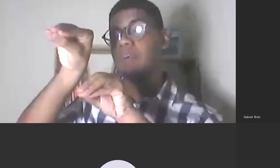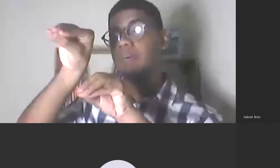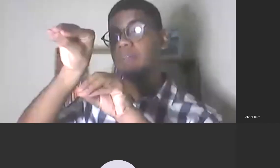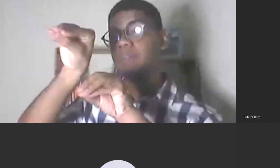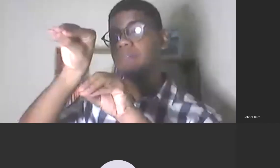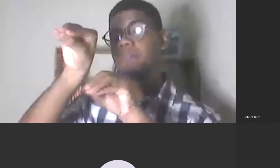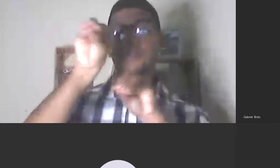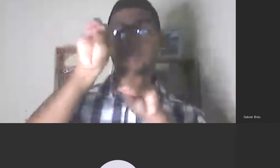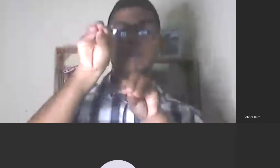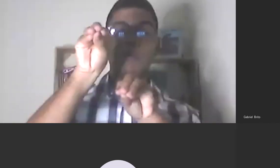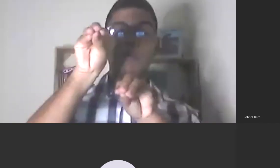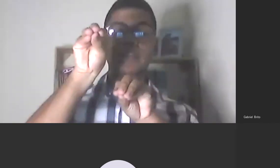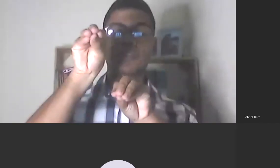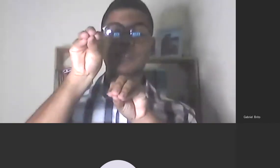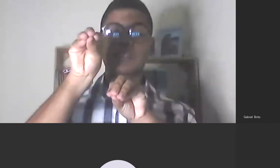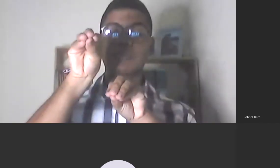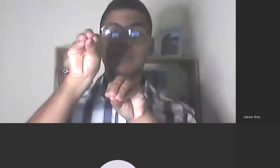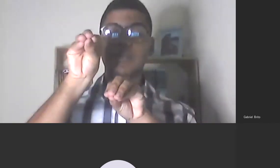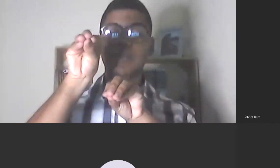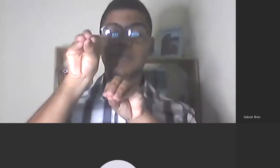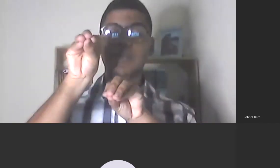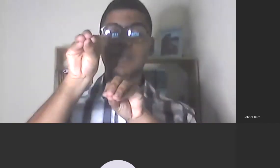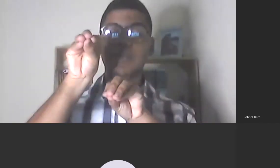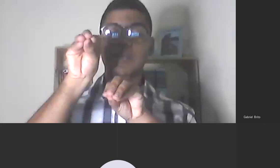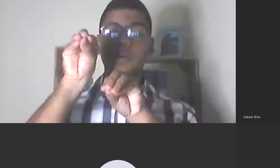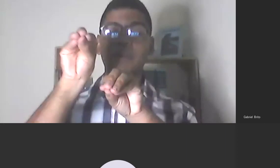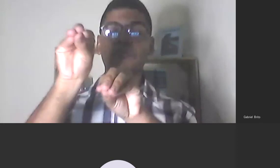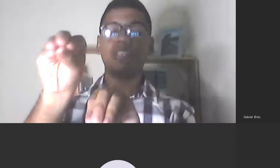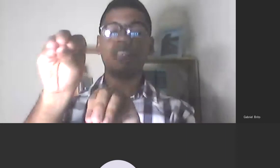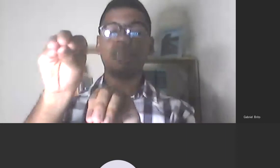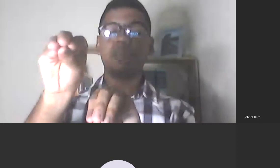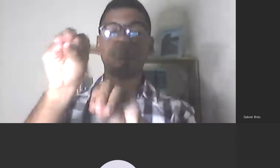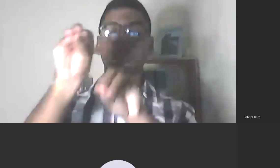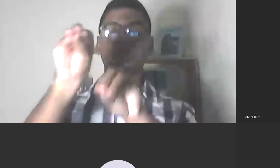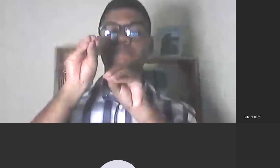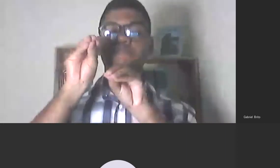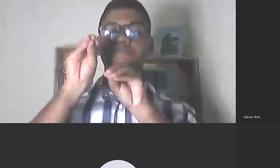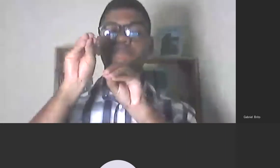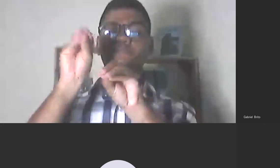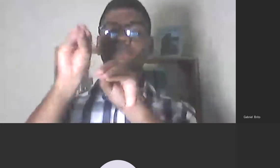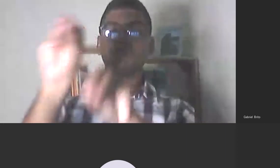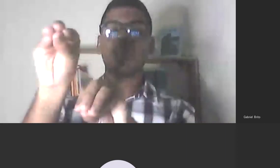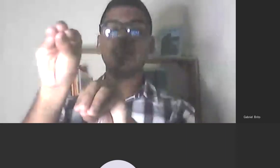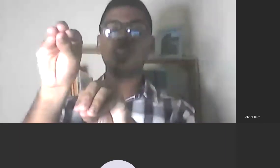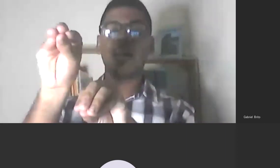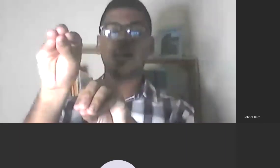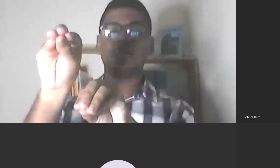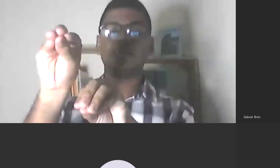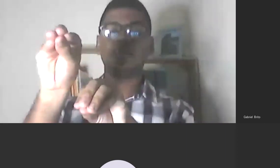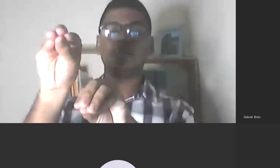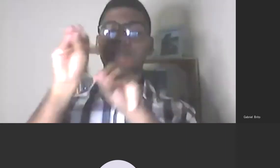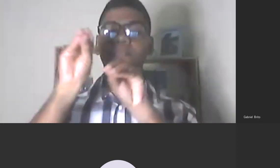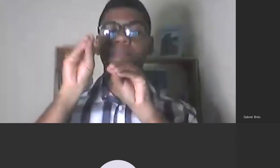e um acima, ó. Uma mão abaixo e outra acima, e a gente empurra para frente a mão.